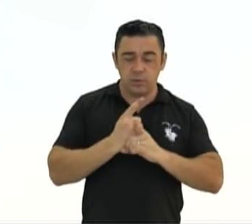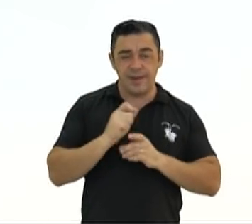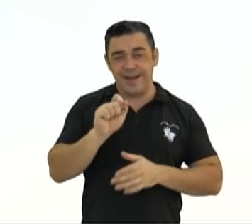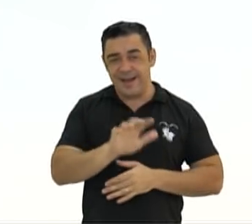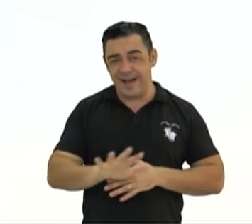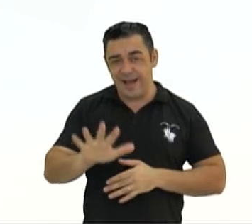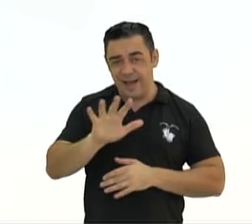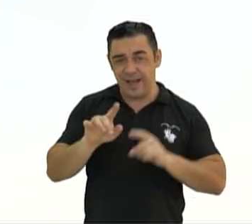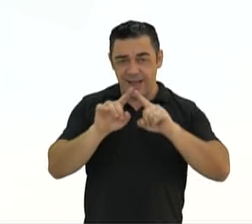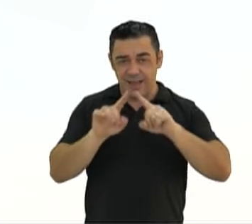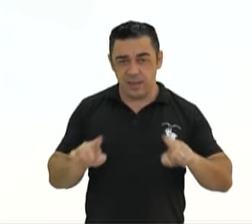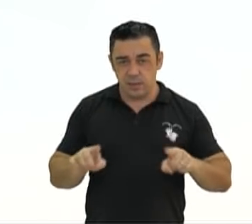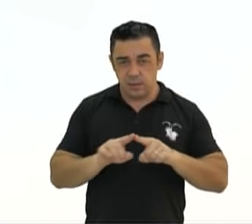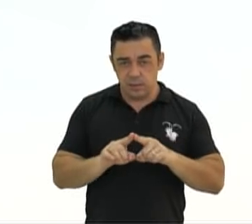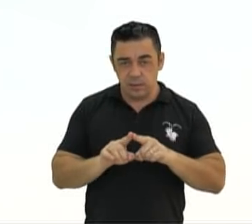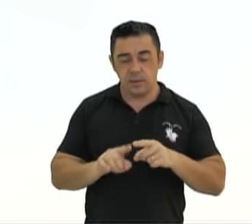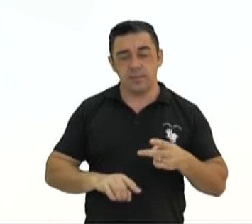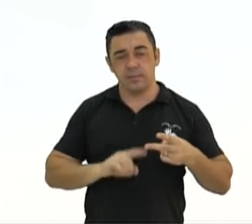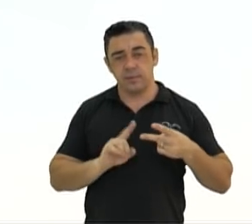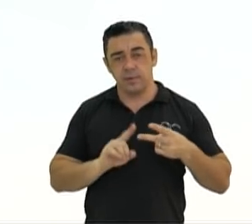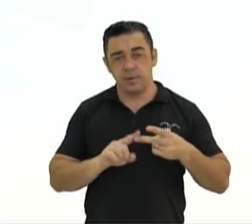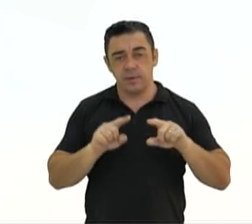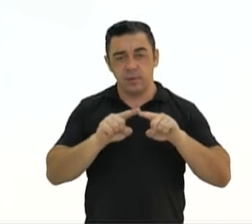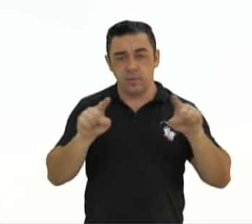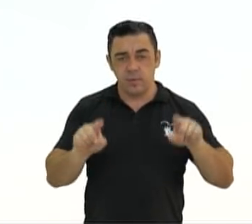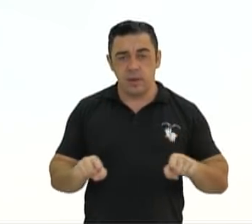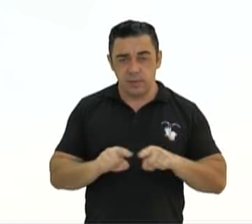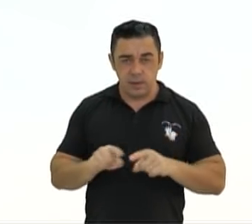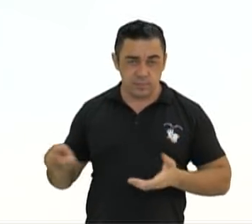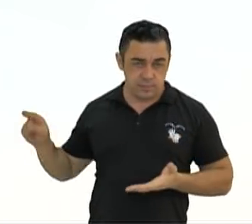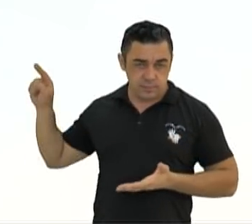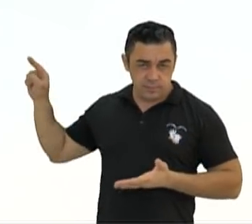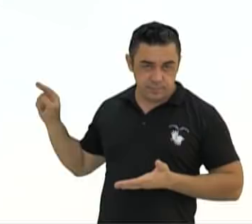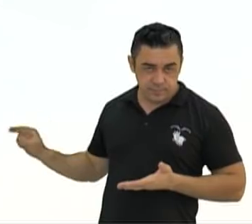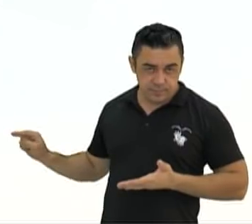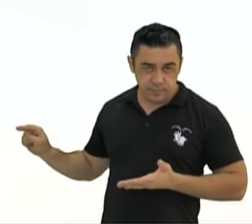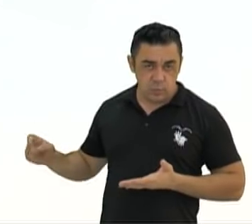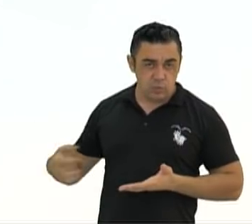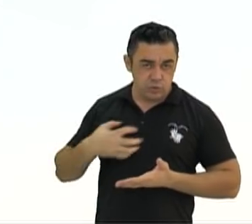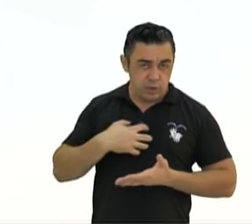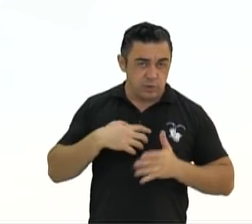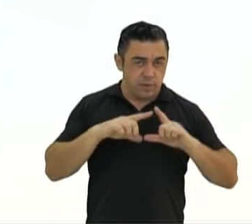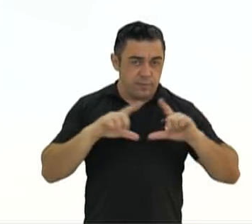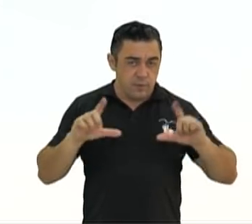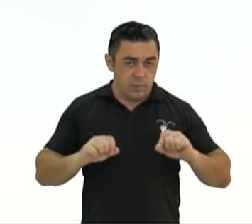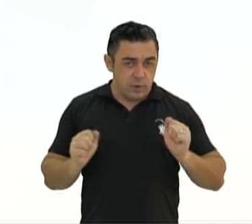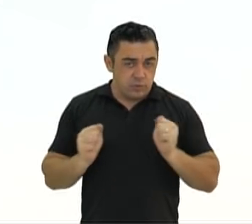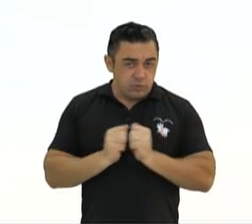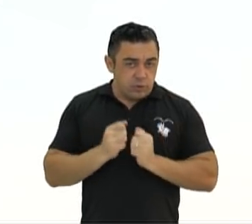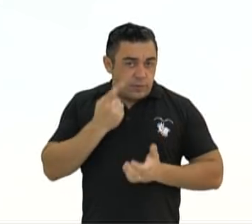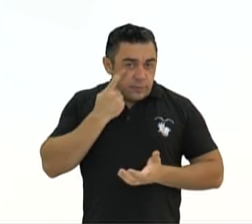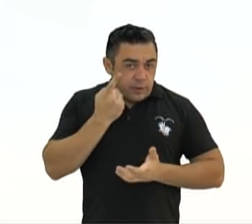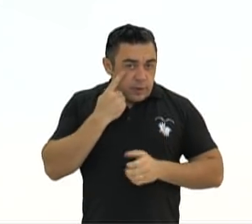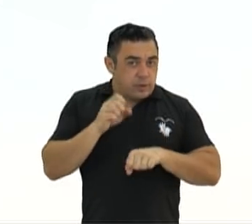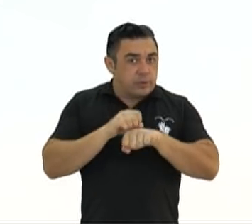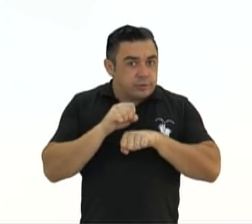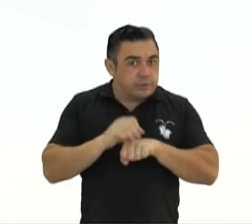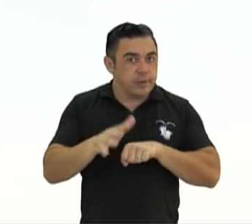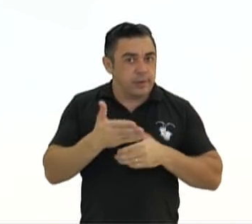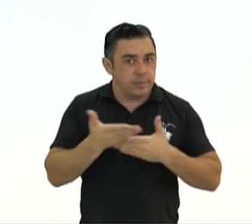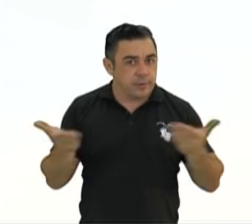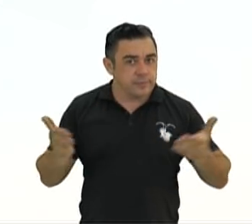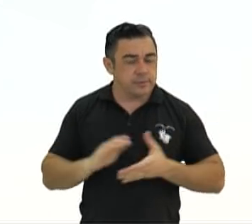área desses triângulos e a área desse quadrado com as fórmulas do lado. Olha quanta